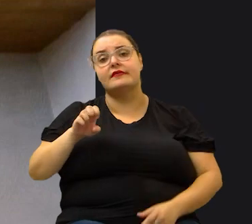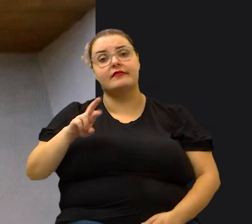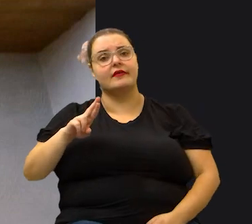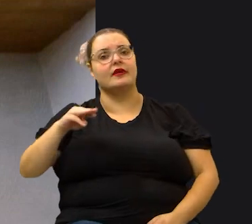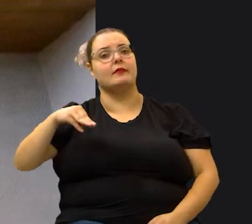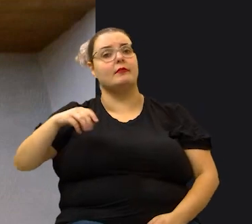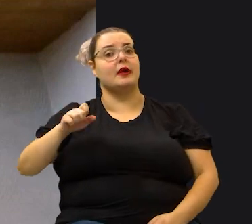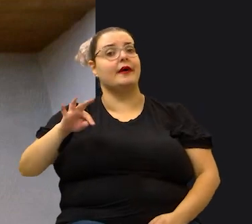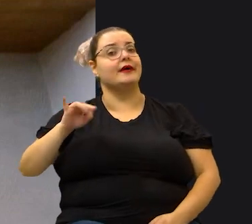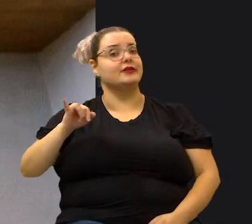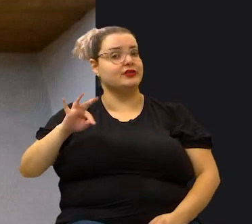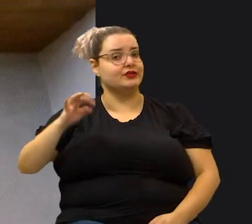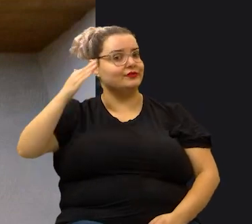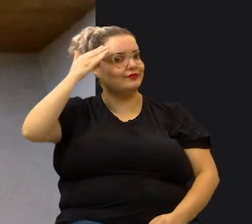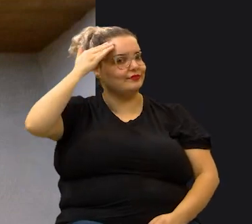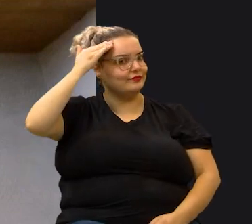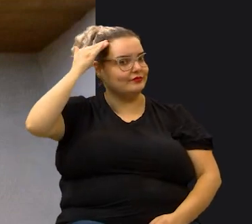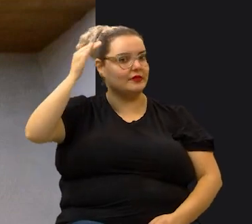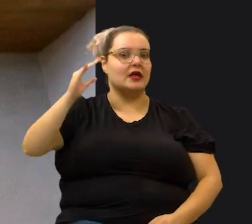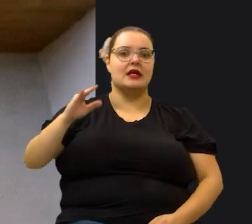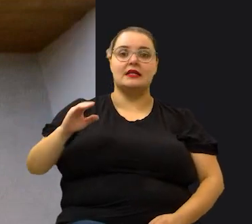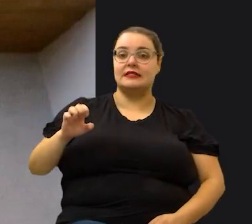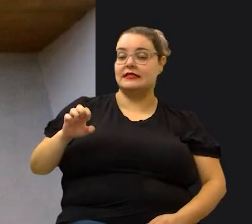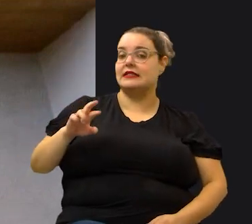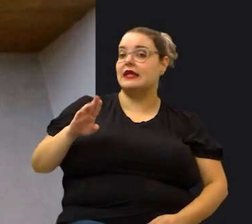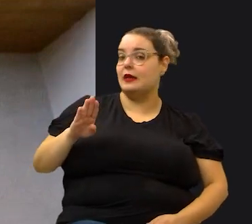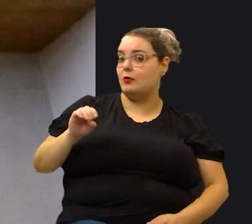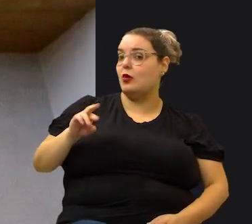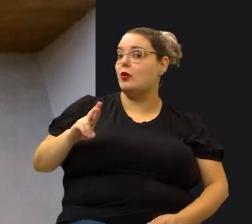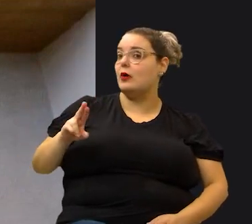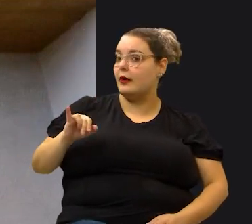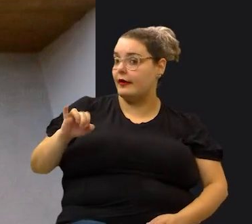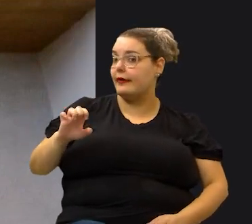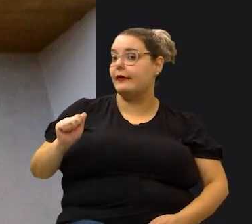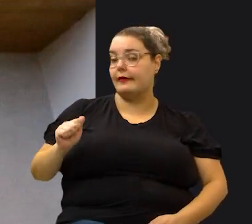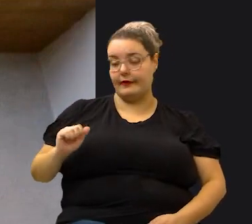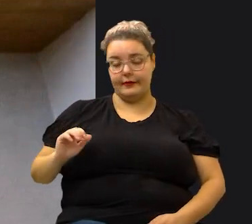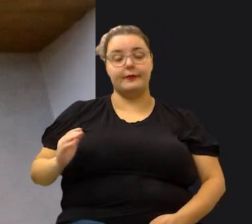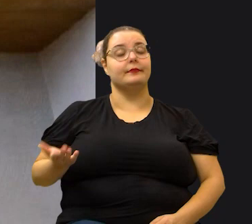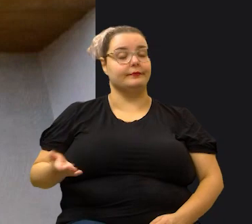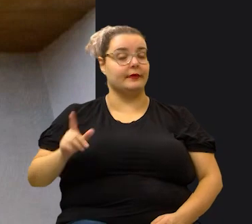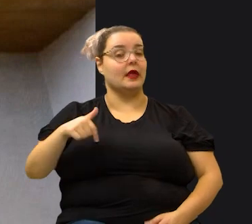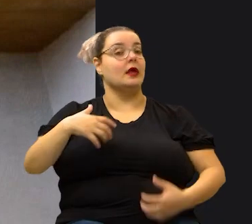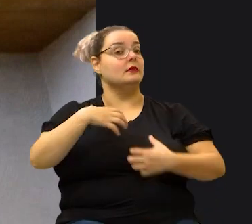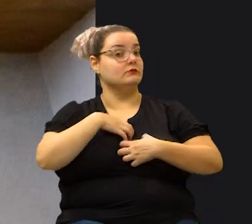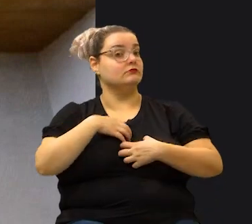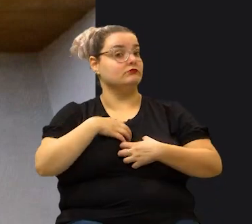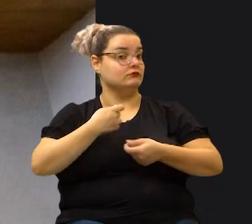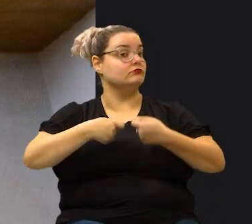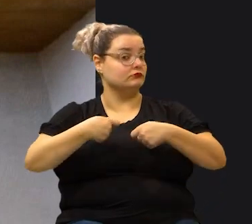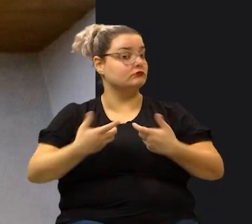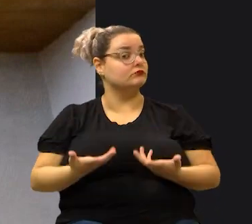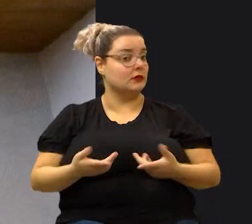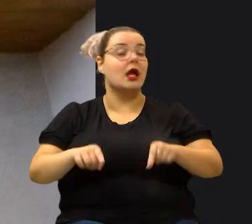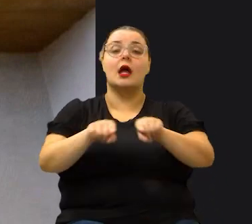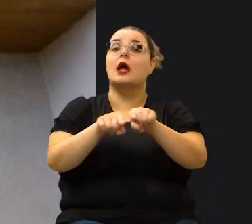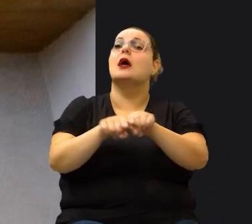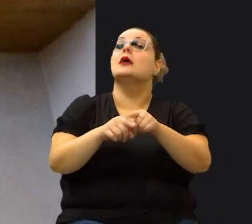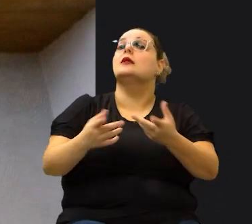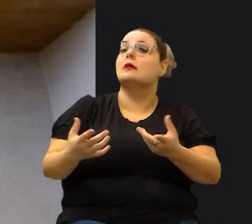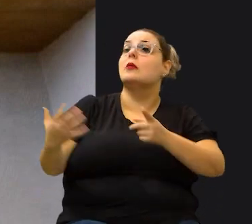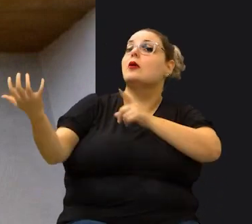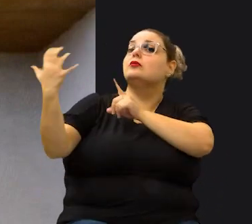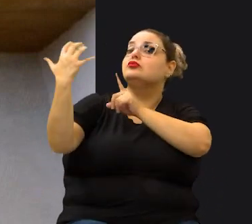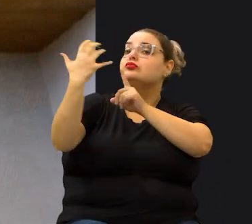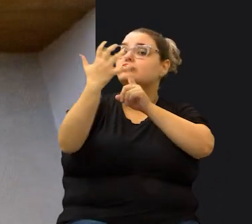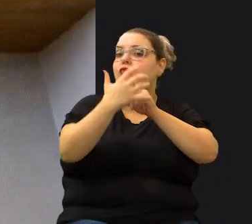também que acometem o couro cabeludo, como a dermatite seborreica, que além de estar ligada a fatores emocionais, ela também está associada a